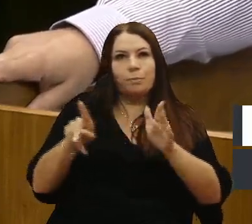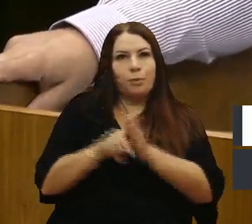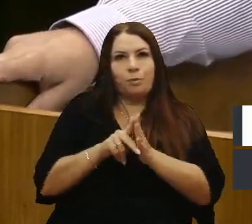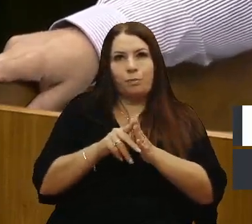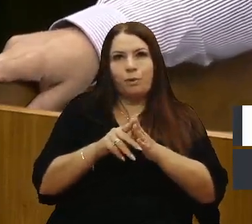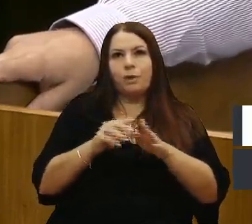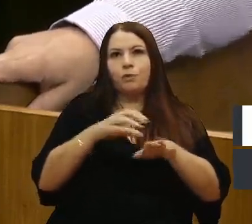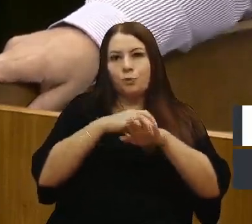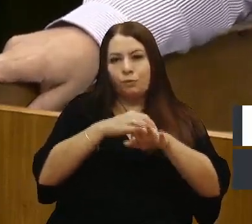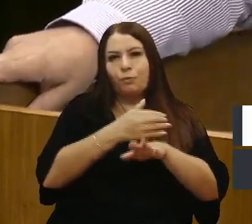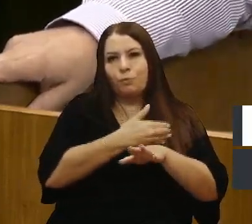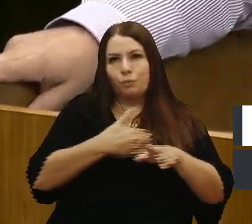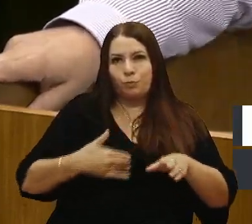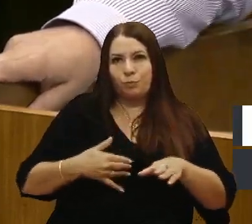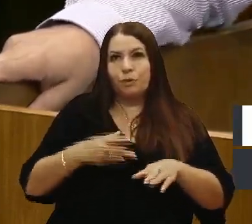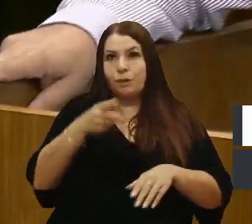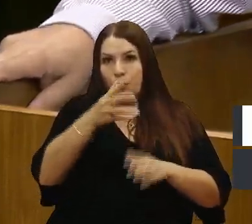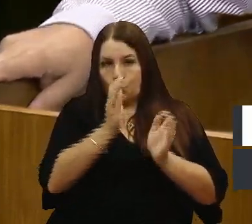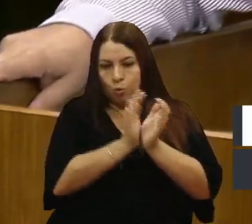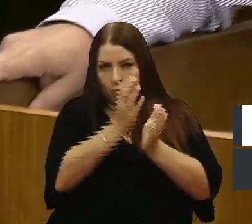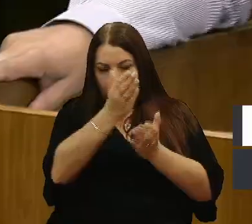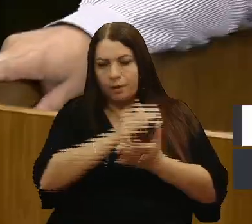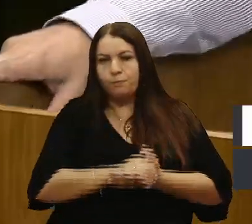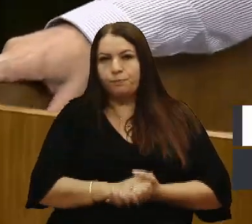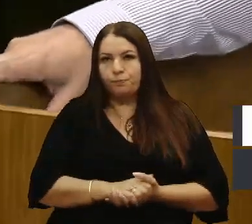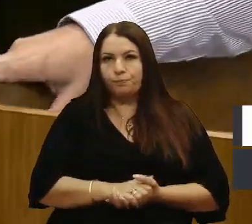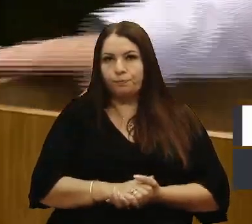público. Está aqui o nosso colega e